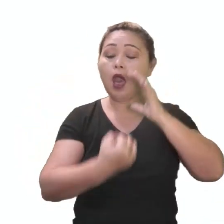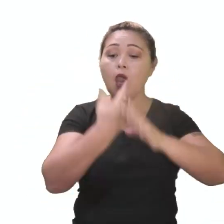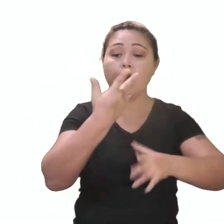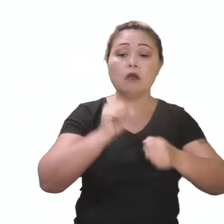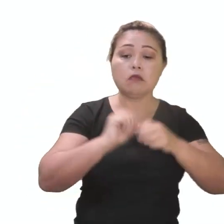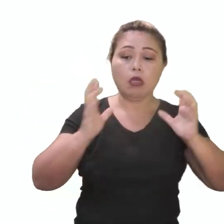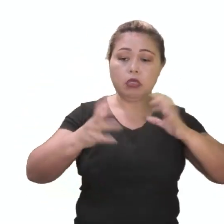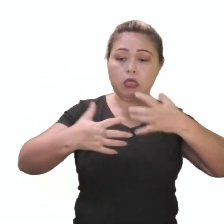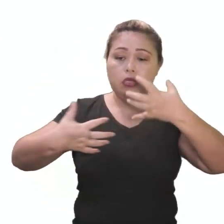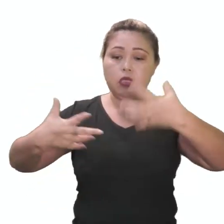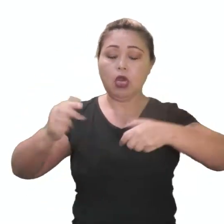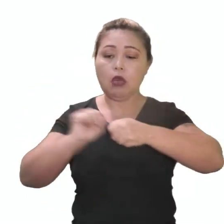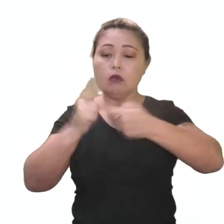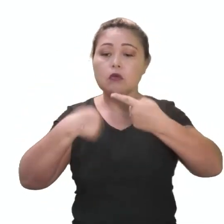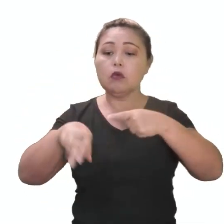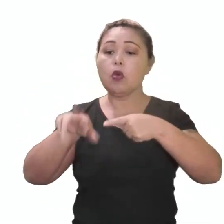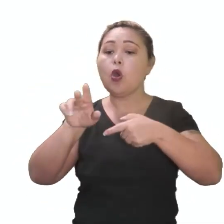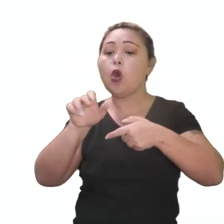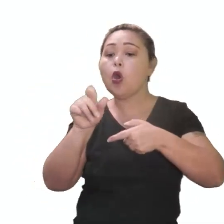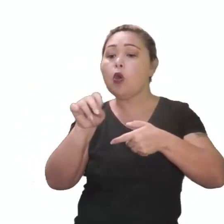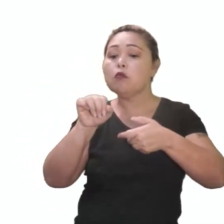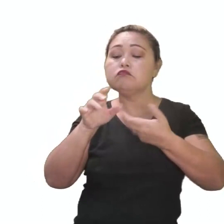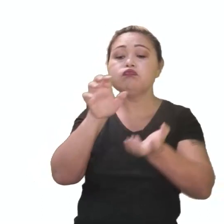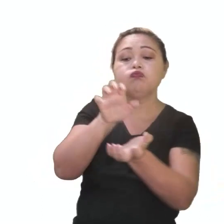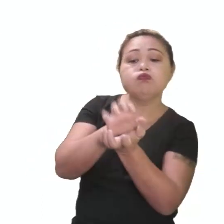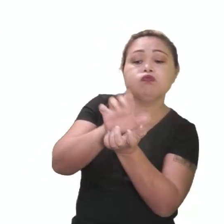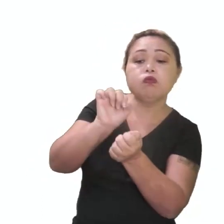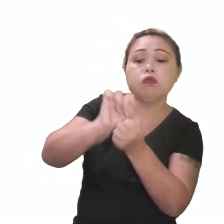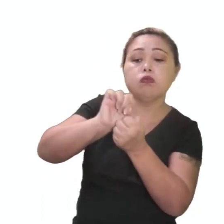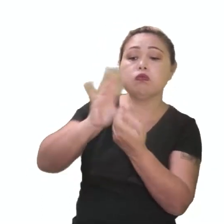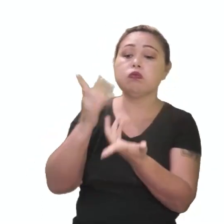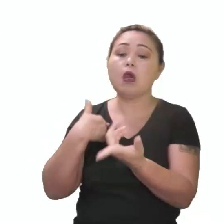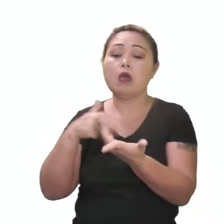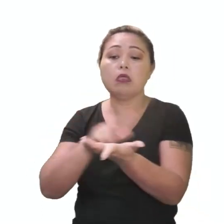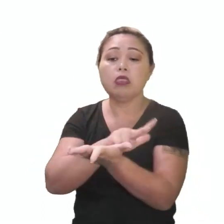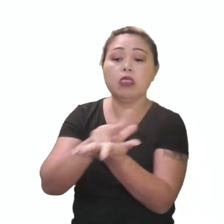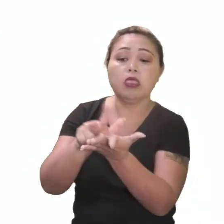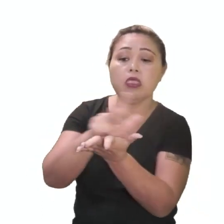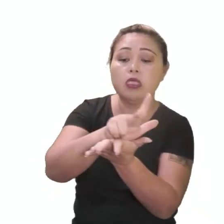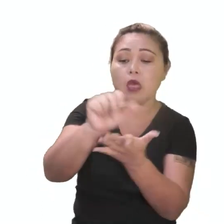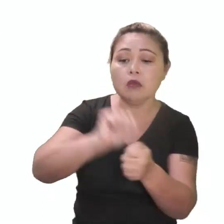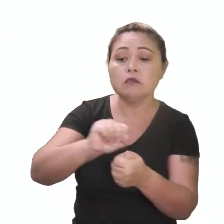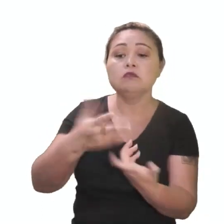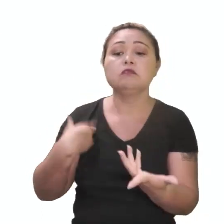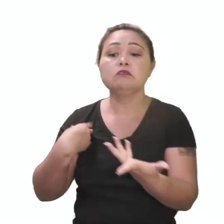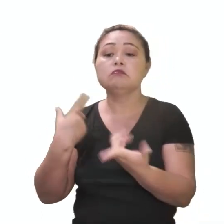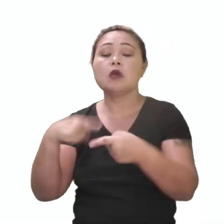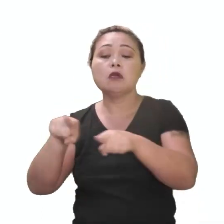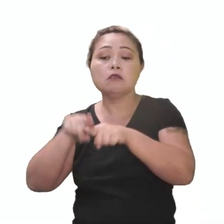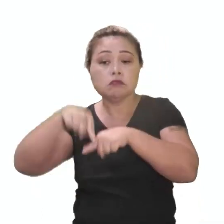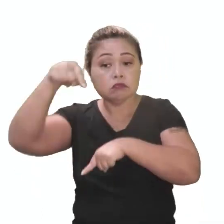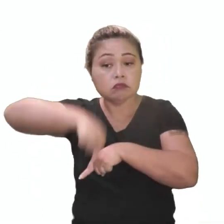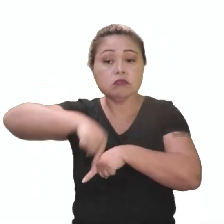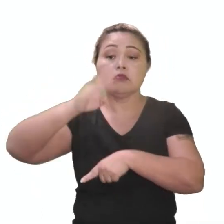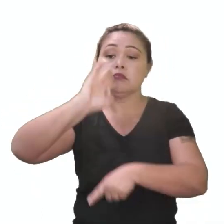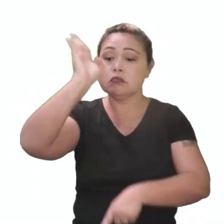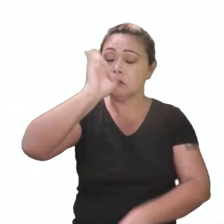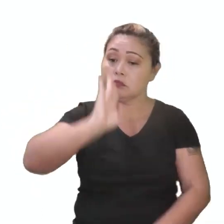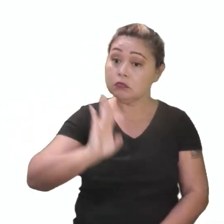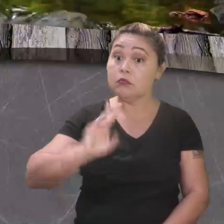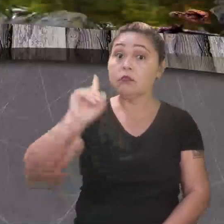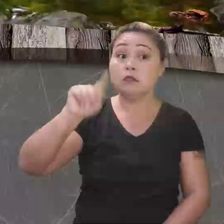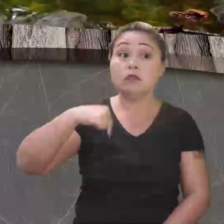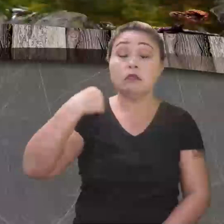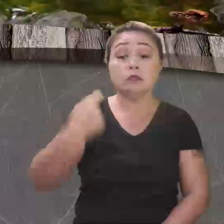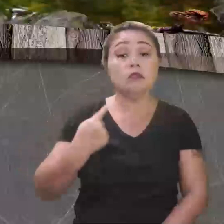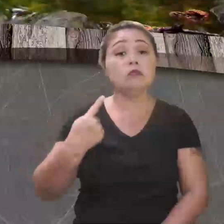das preguiças, dos purossauros. Então, a gente tem registros de mamíferos, de répteis acontecendo e ocorrendo aqui no Brasil